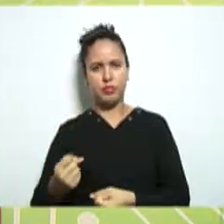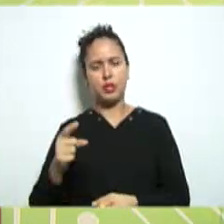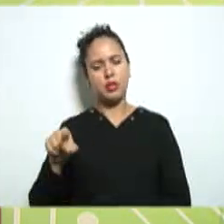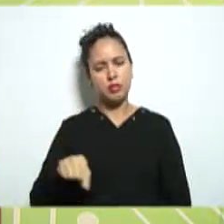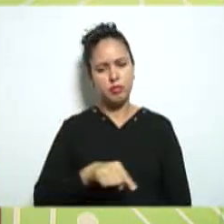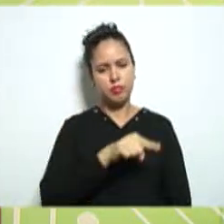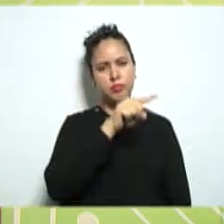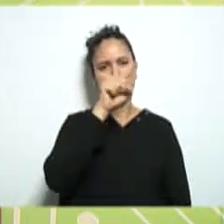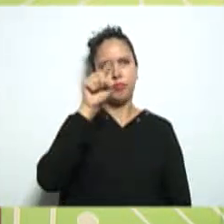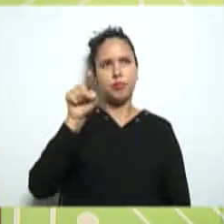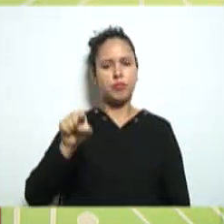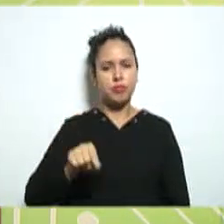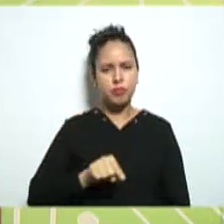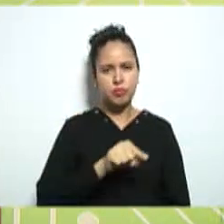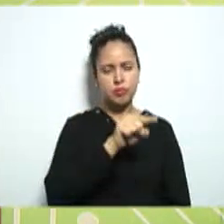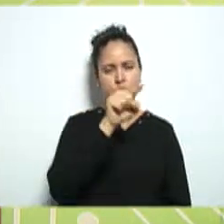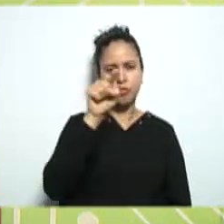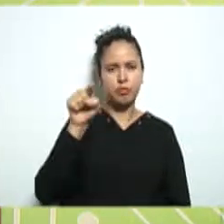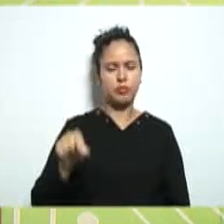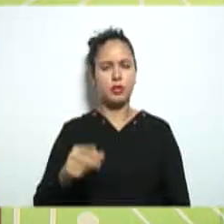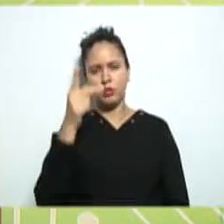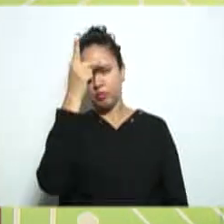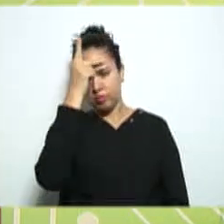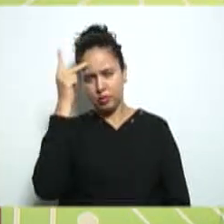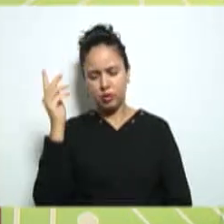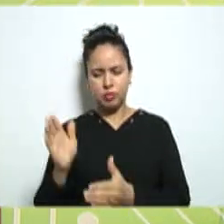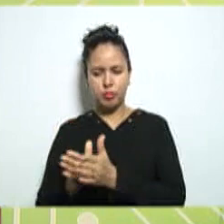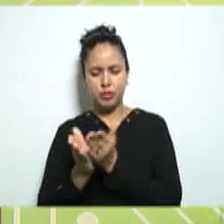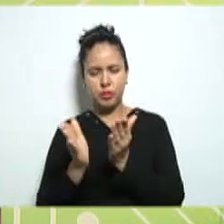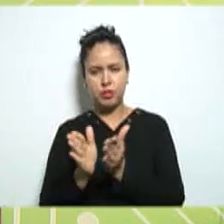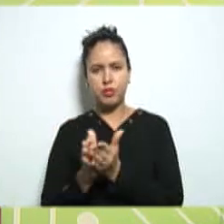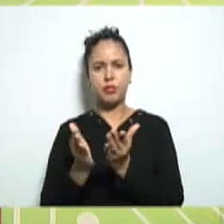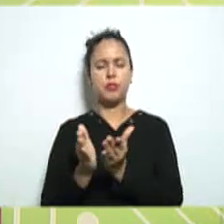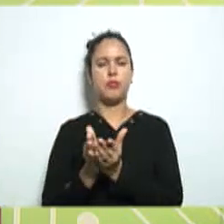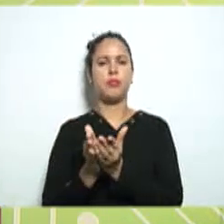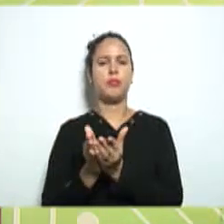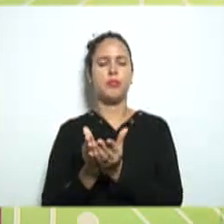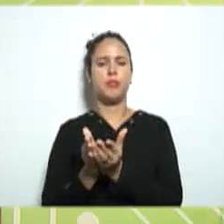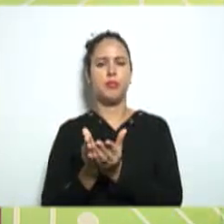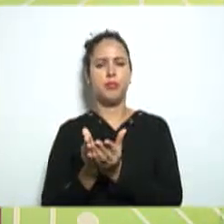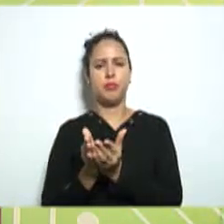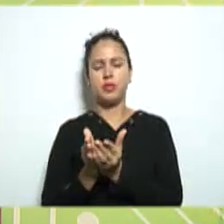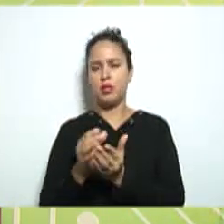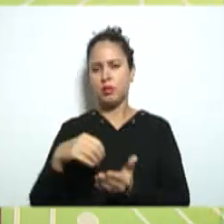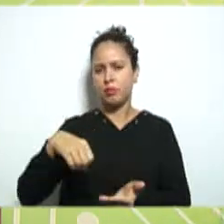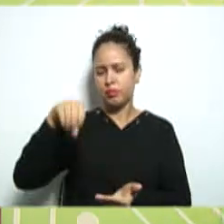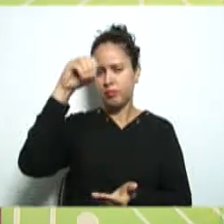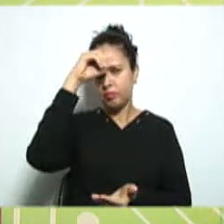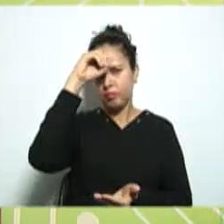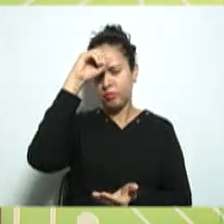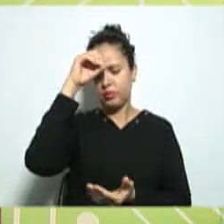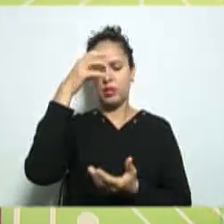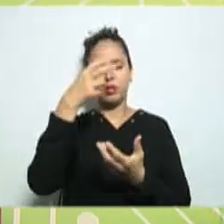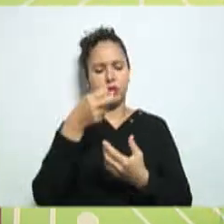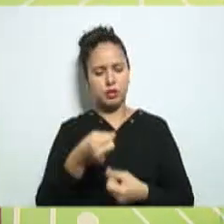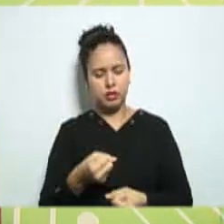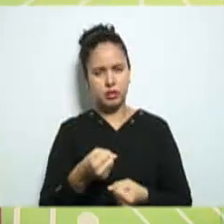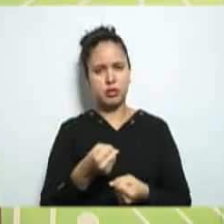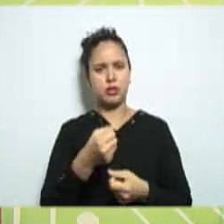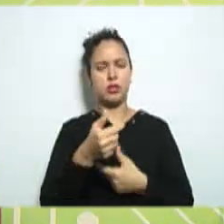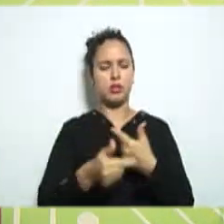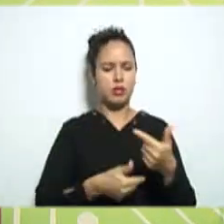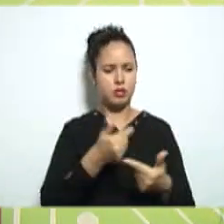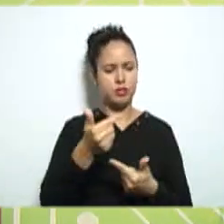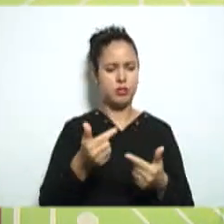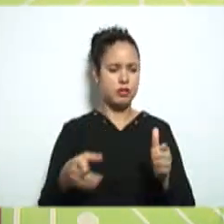ciclo do trabalho escravo. A pessoa está na condição de pobreza, a pessoa é desinformada, aí ela aceita um trabalho, chega lá, é